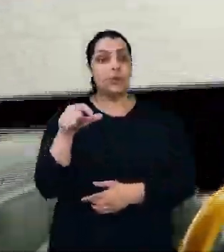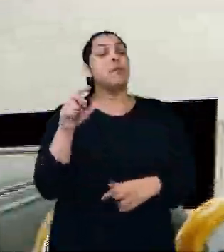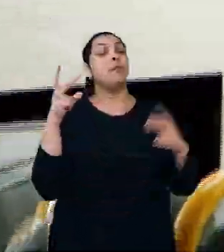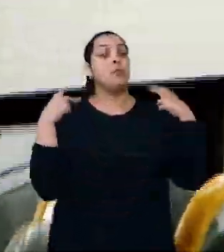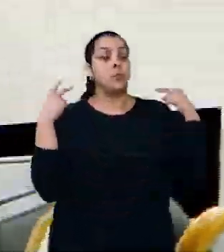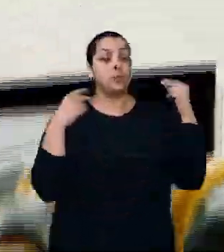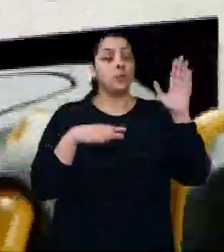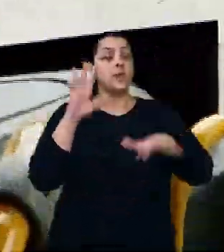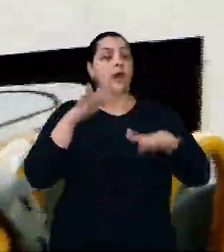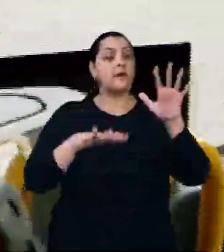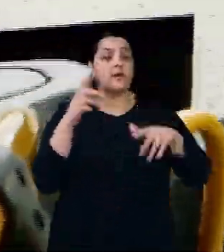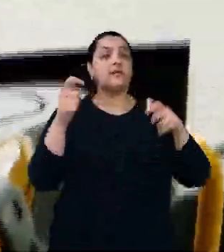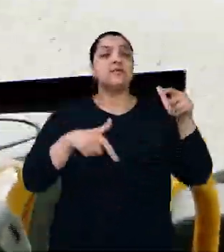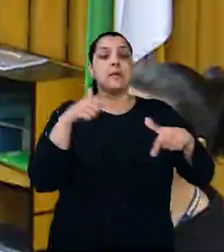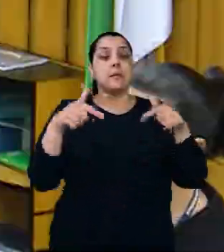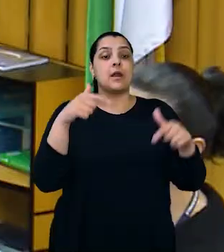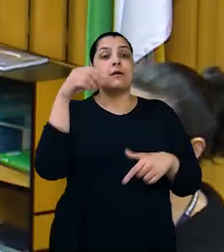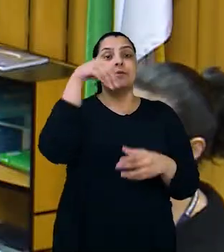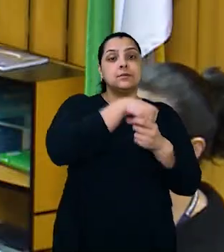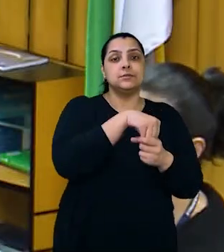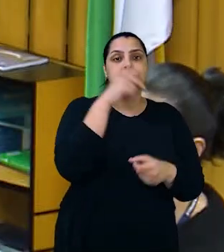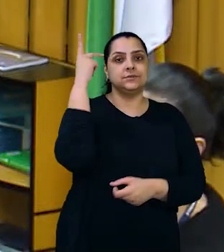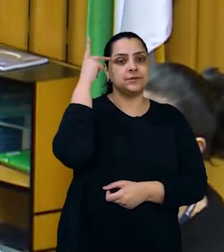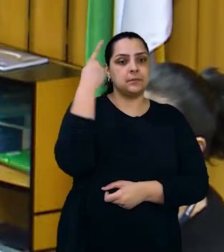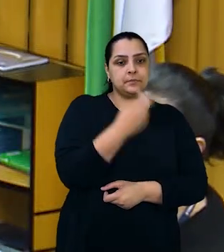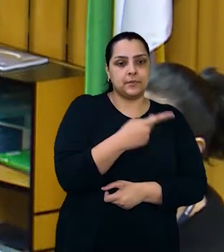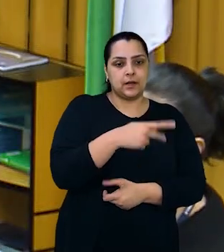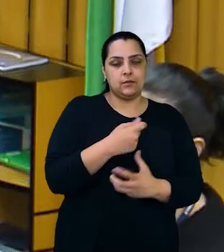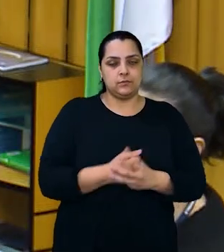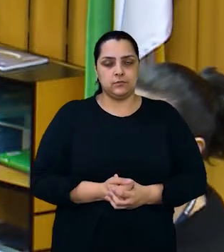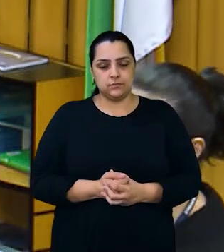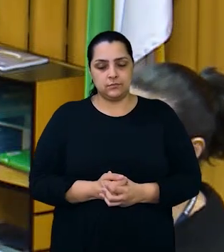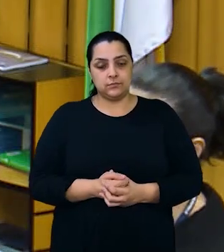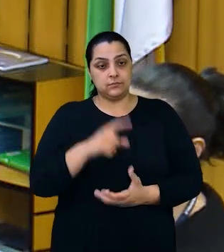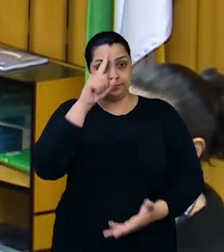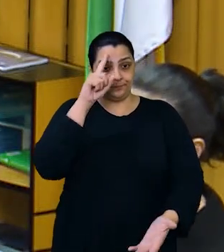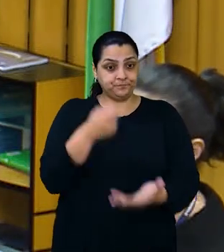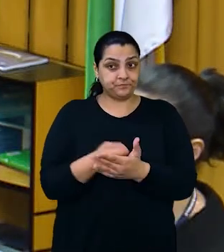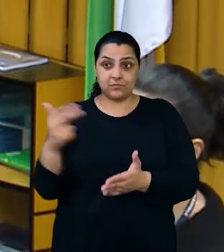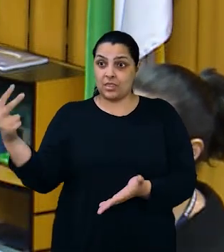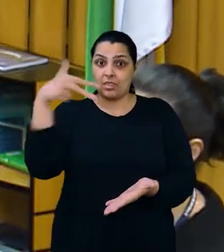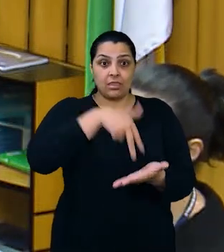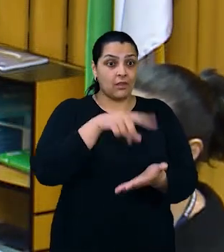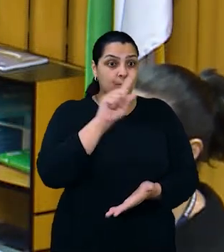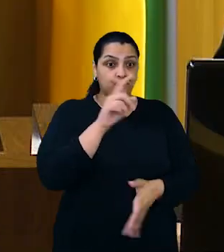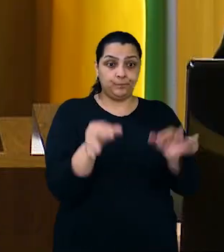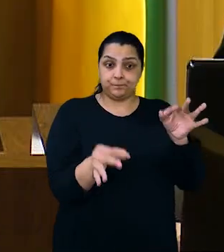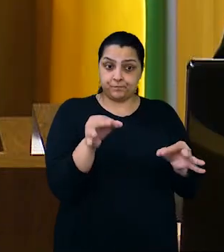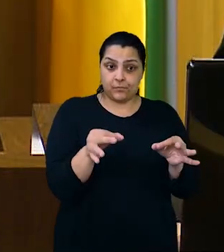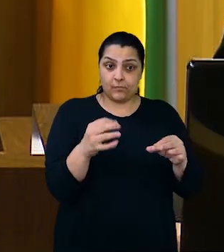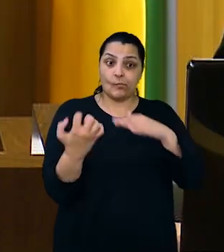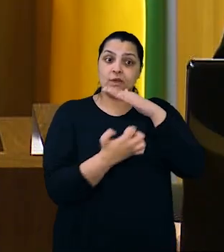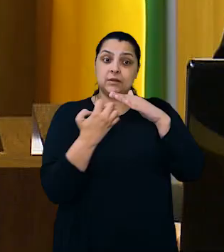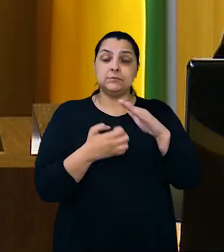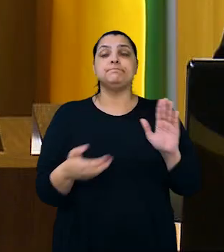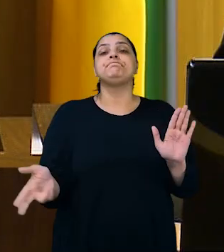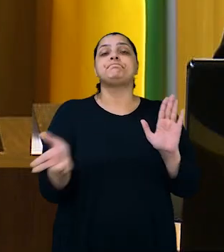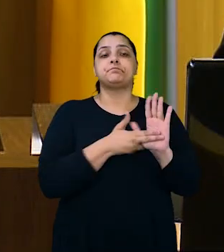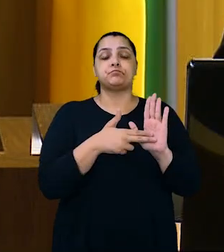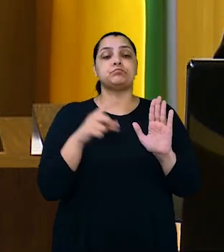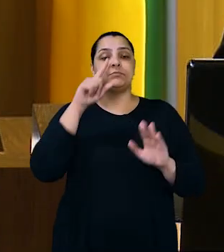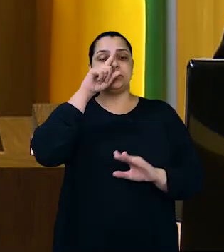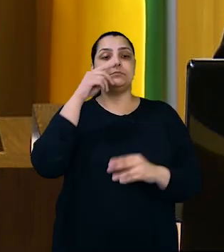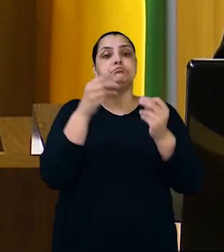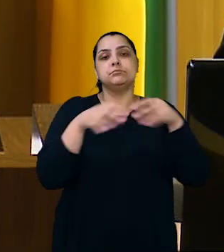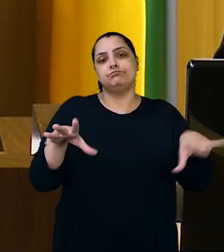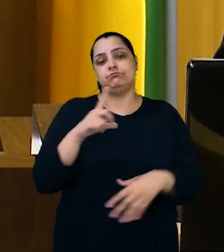também prestava serviços em São Paulo. O relator observou ainda que, ao decidir não comparecer à audiência, a empresa assumiu o risco de ter um